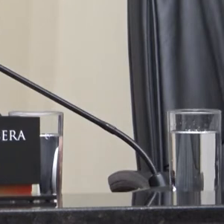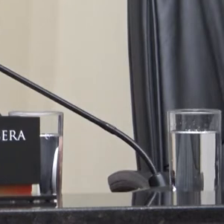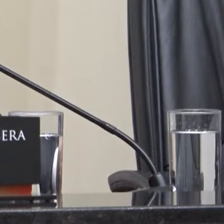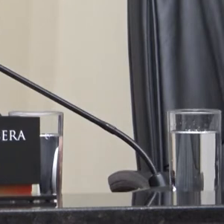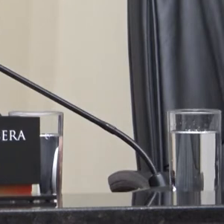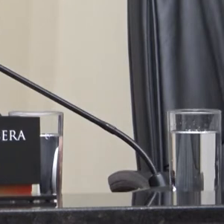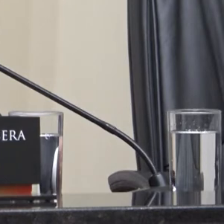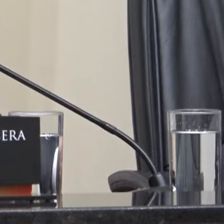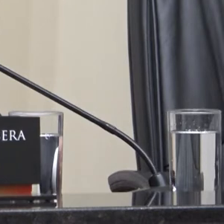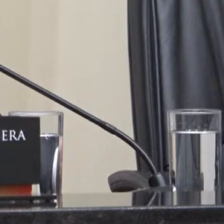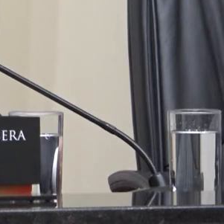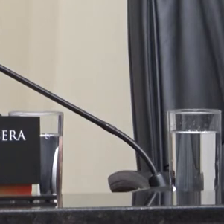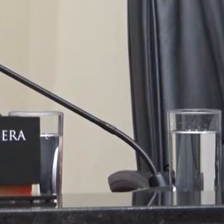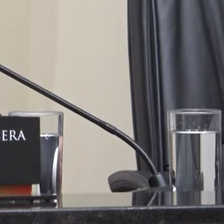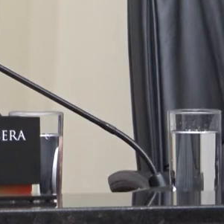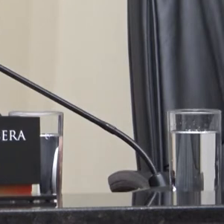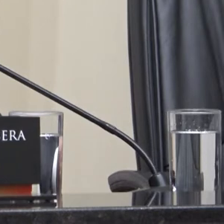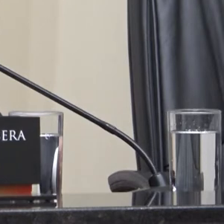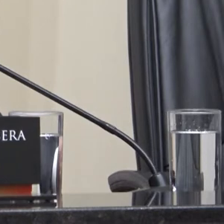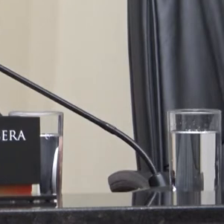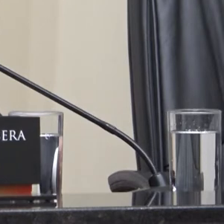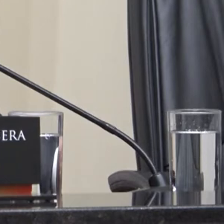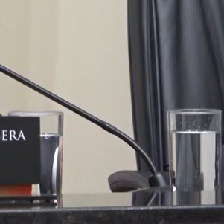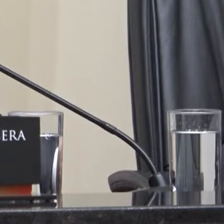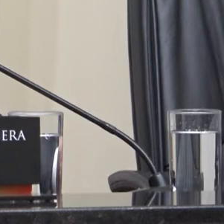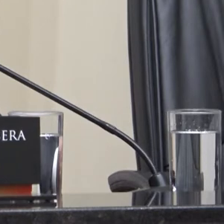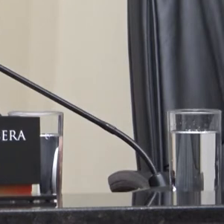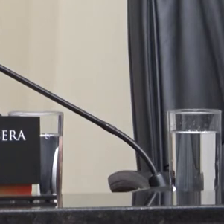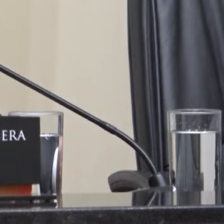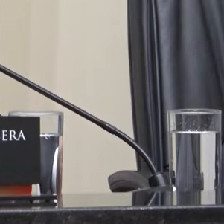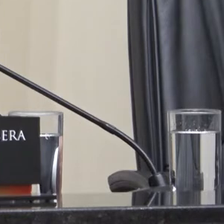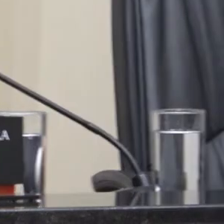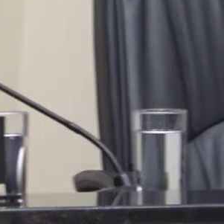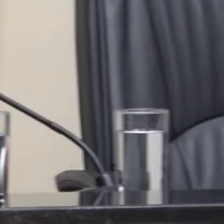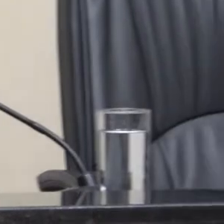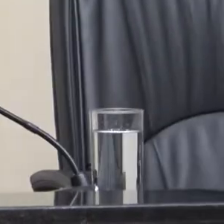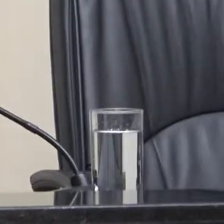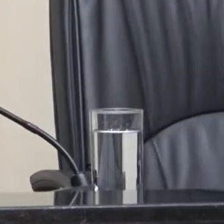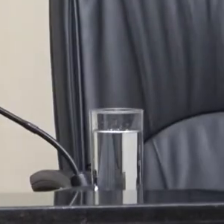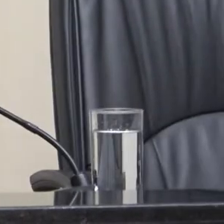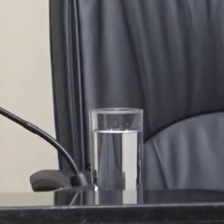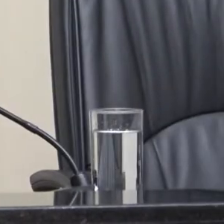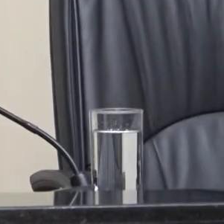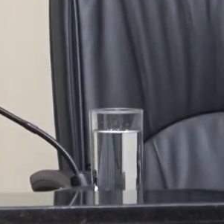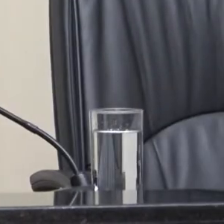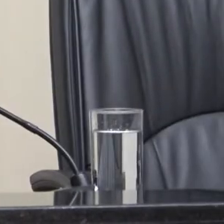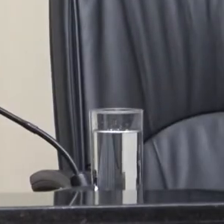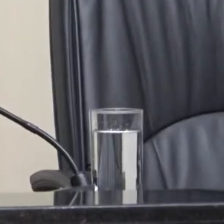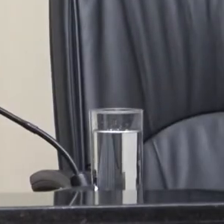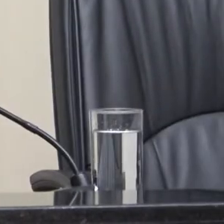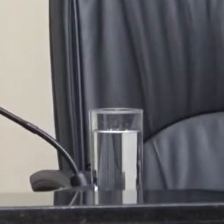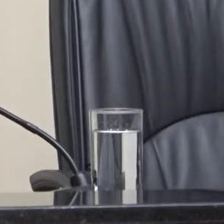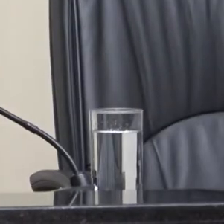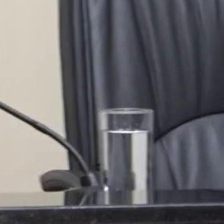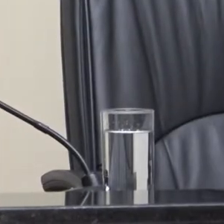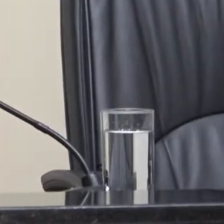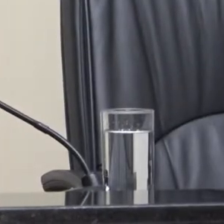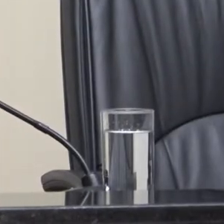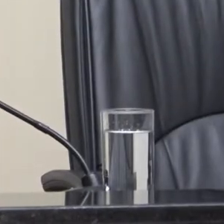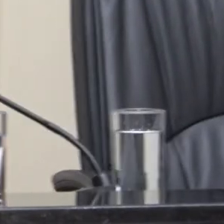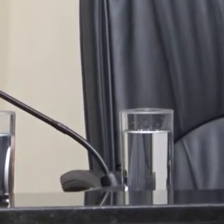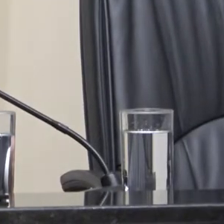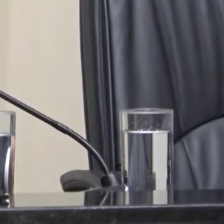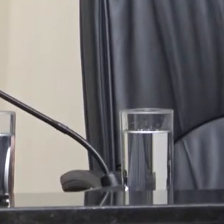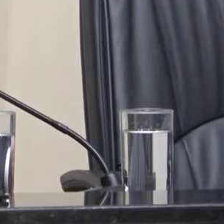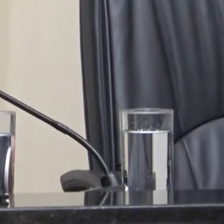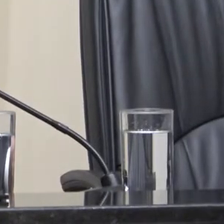634 636 as há muitos e 43 2022 e publicou que